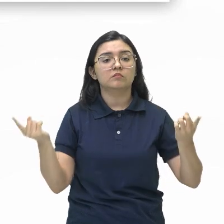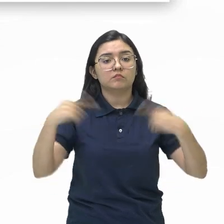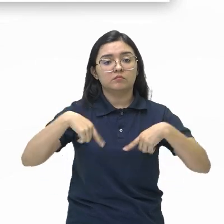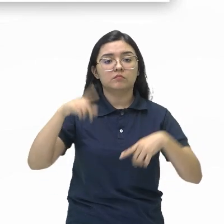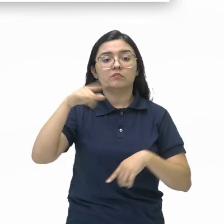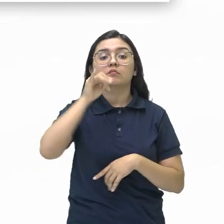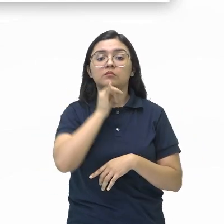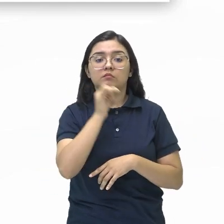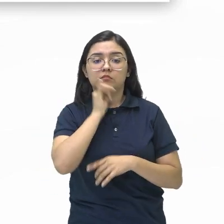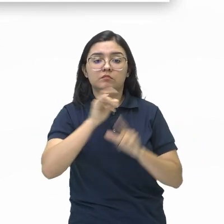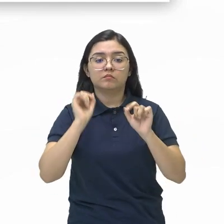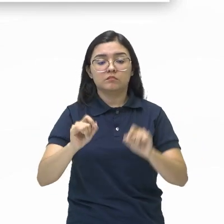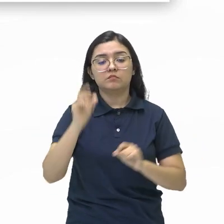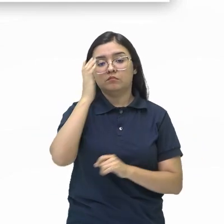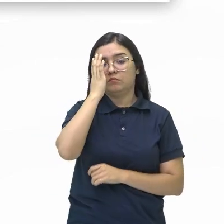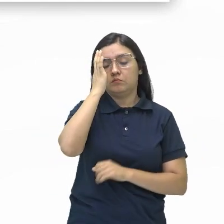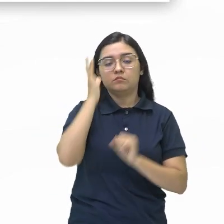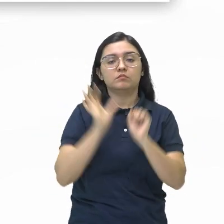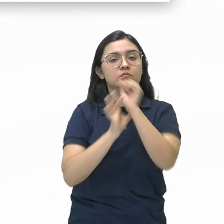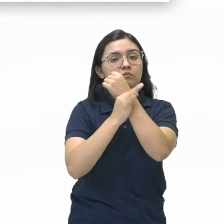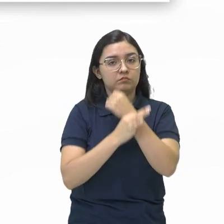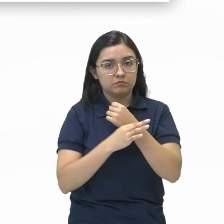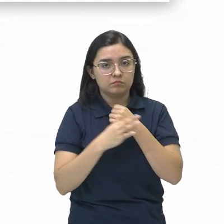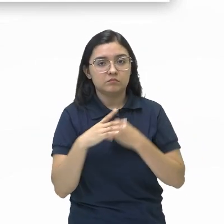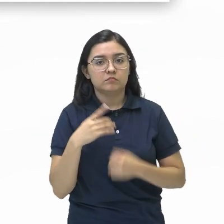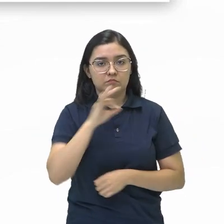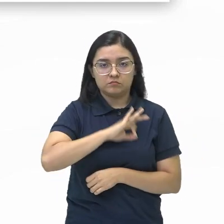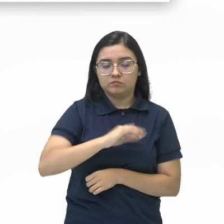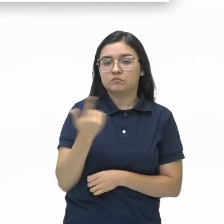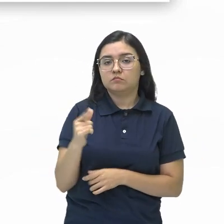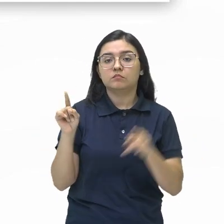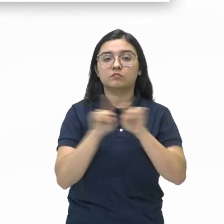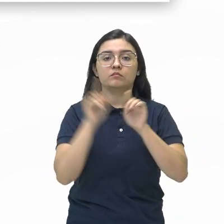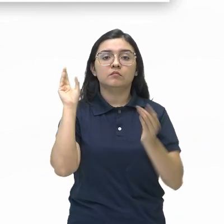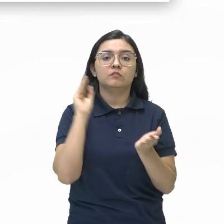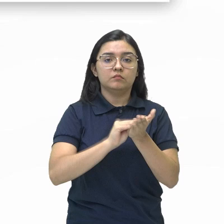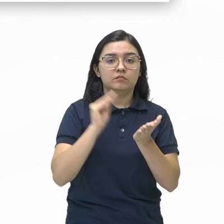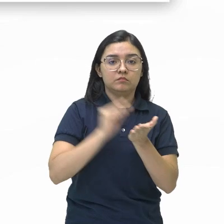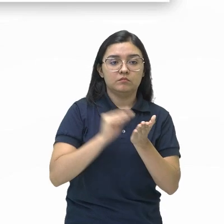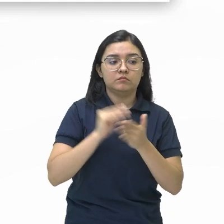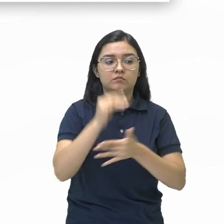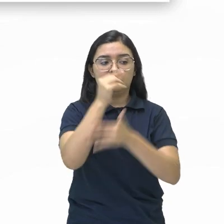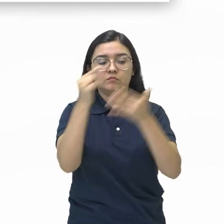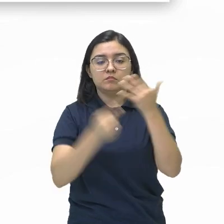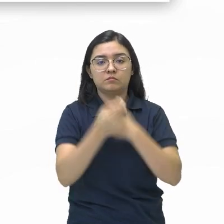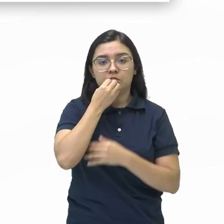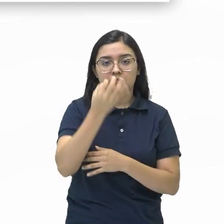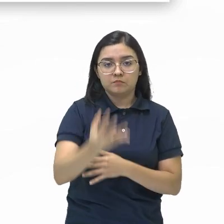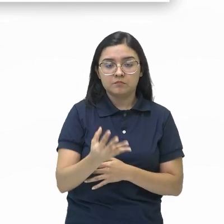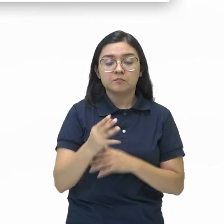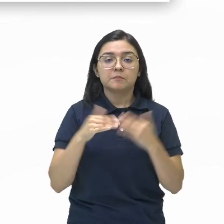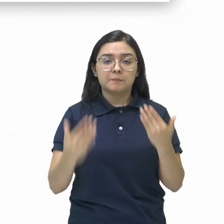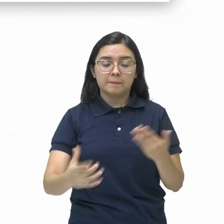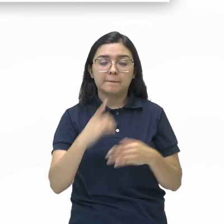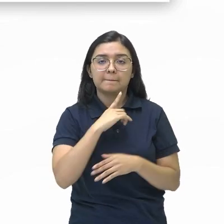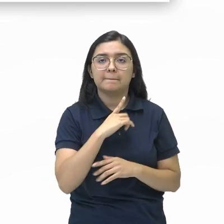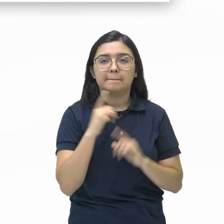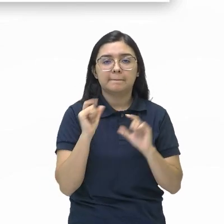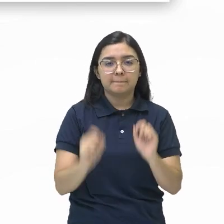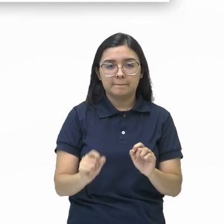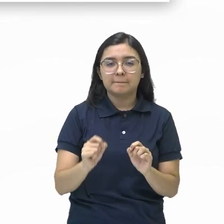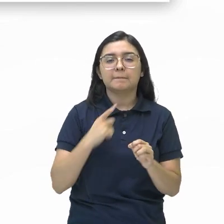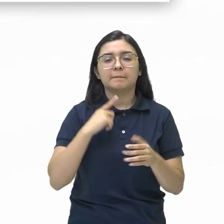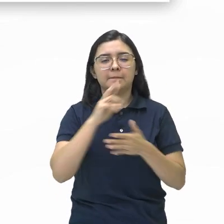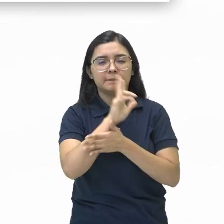que é, por exemplo, a insegurança financeira e a falta de benefícios. Ora, eu vou ter, né,